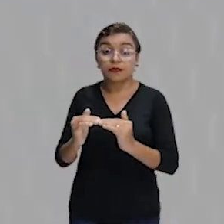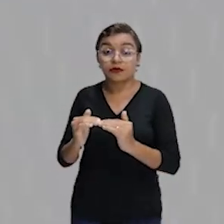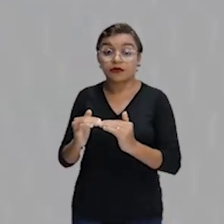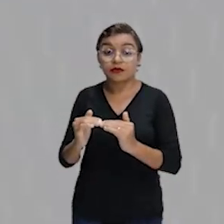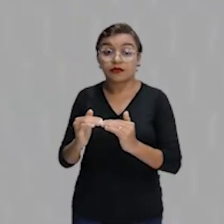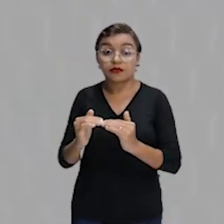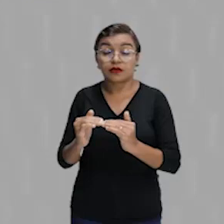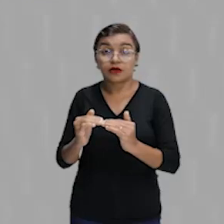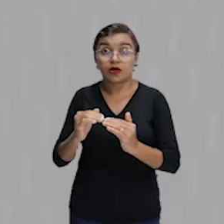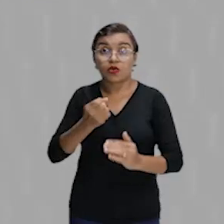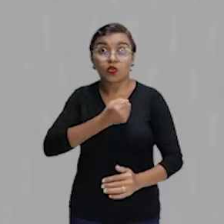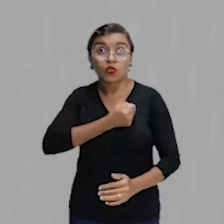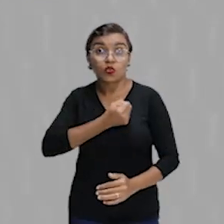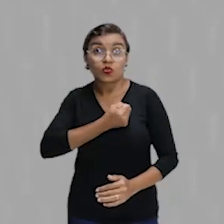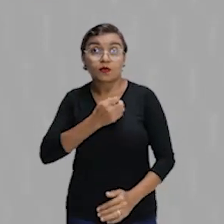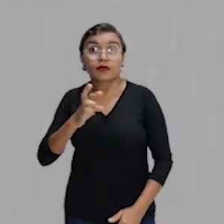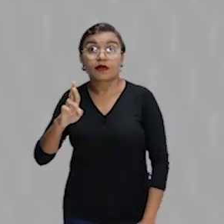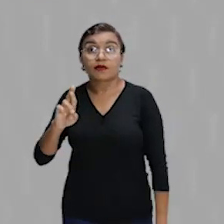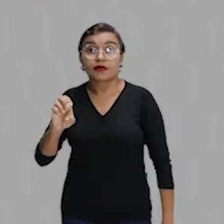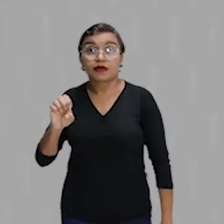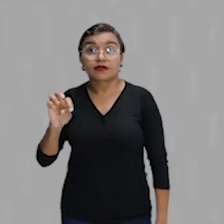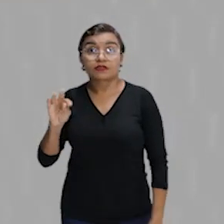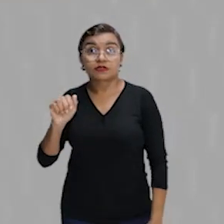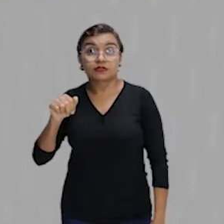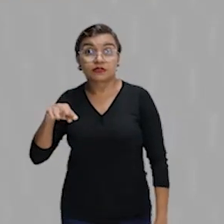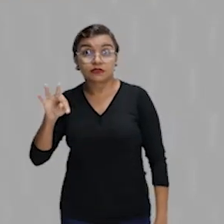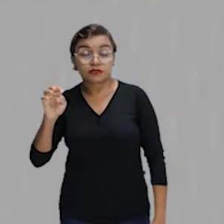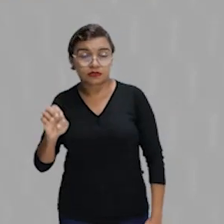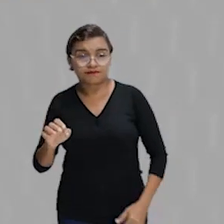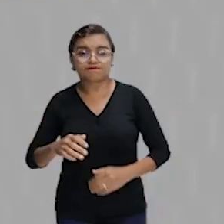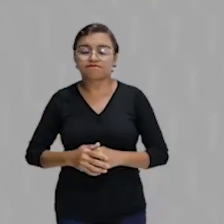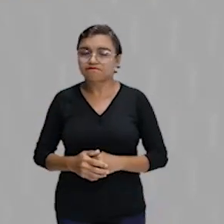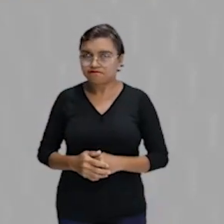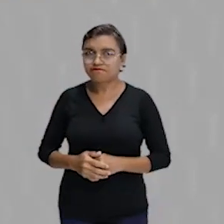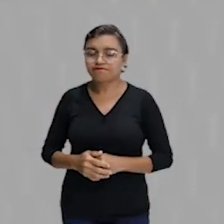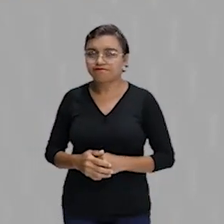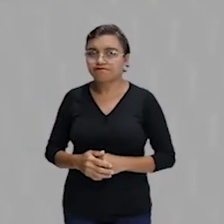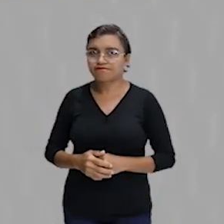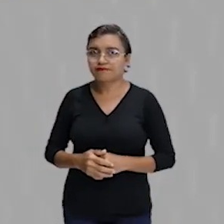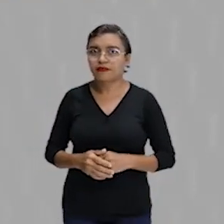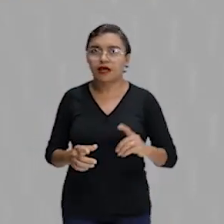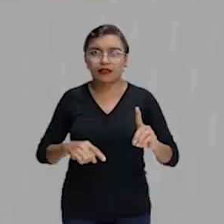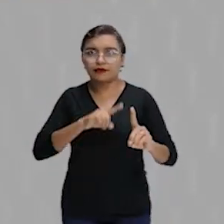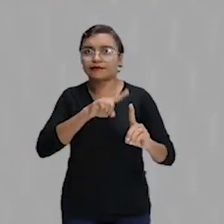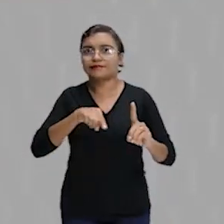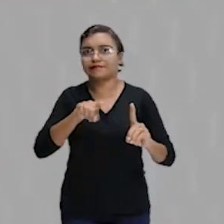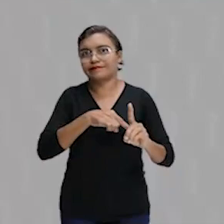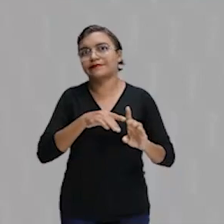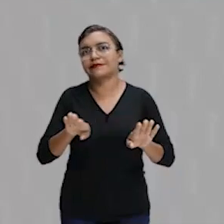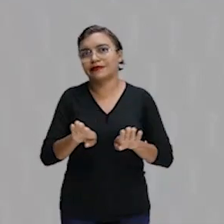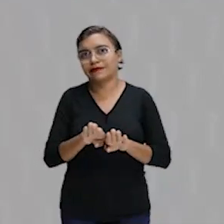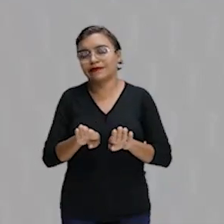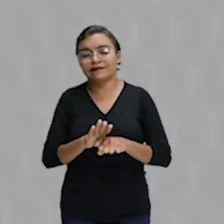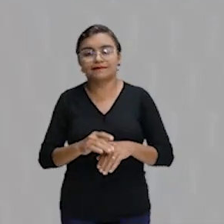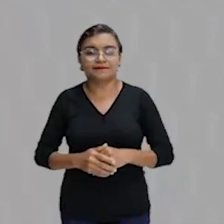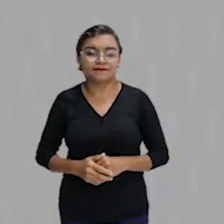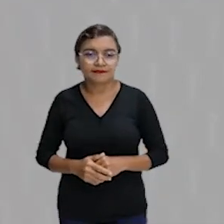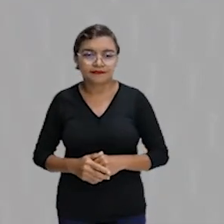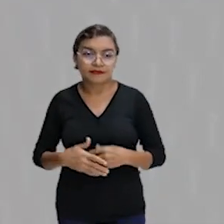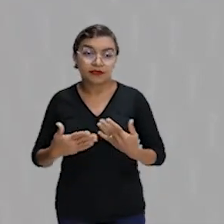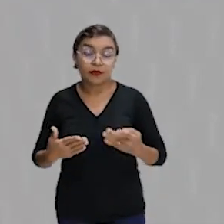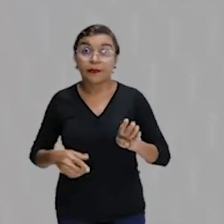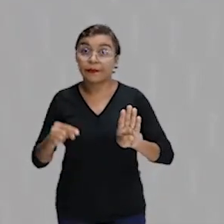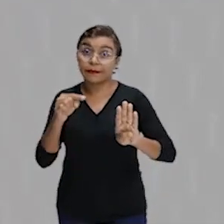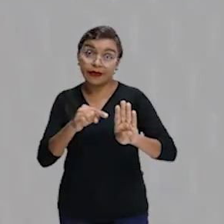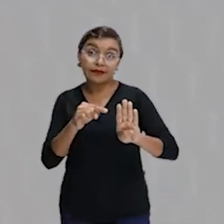já eliminei letra A, letra C, acabamos de eliminar a letra D e a letra E, sobrou quem para nós? Sobrou a letra